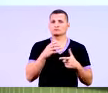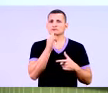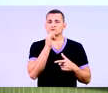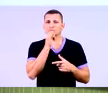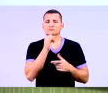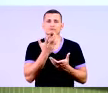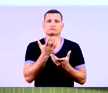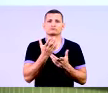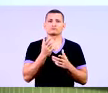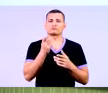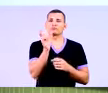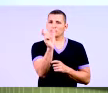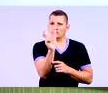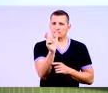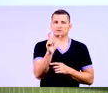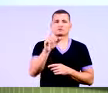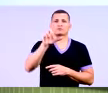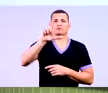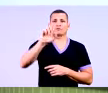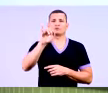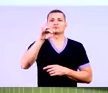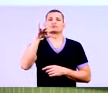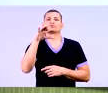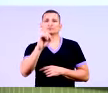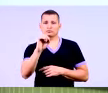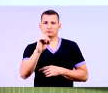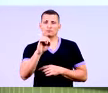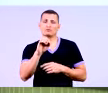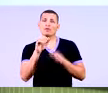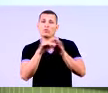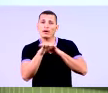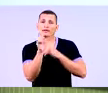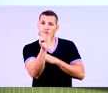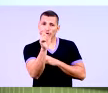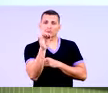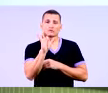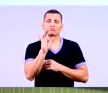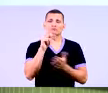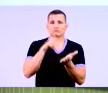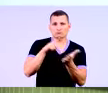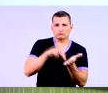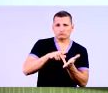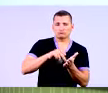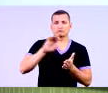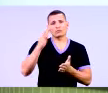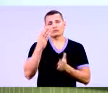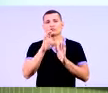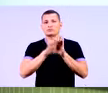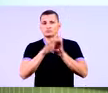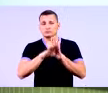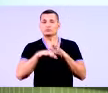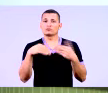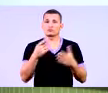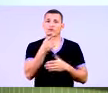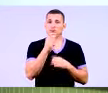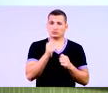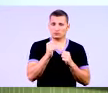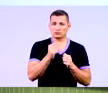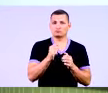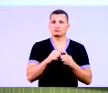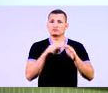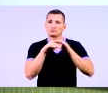do tipo lógico eu armazenar nela conceitos como verdadeiro ou falso ou seja eu posso receber o resultado de uma